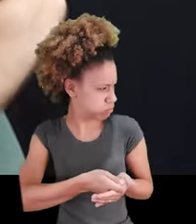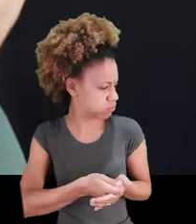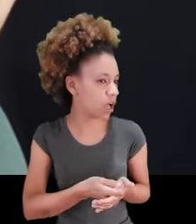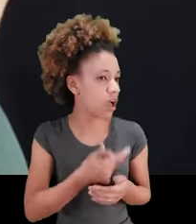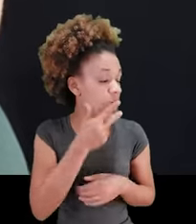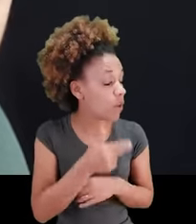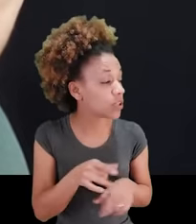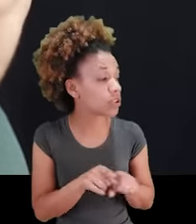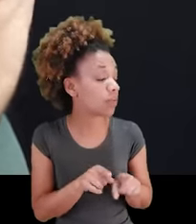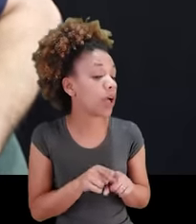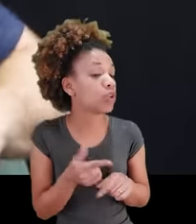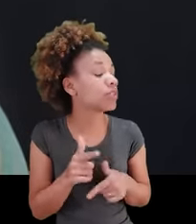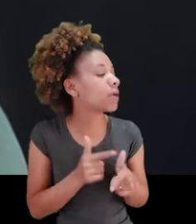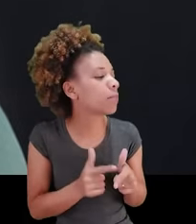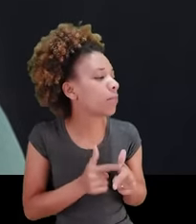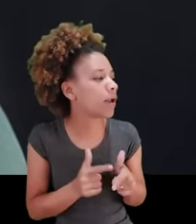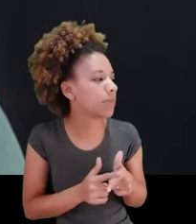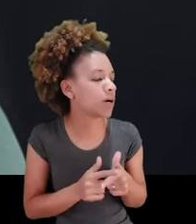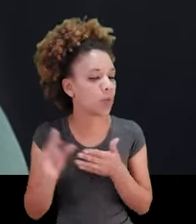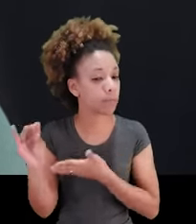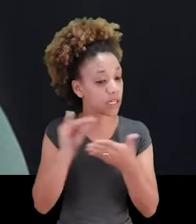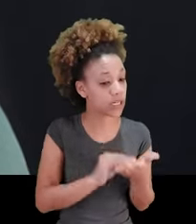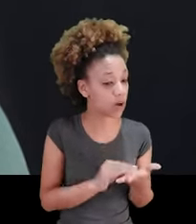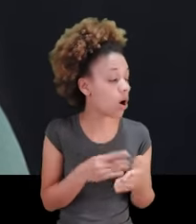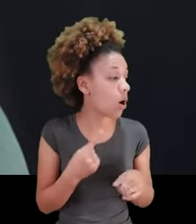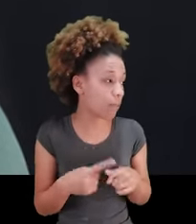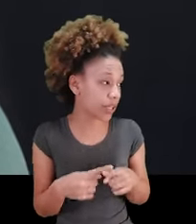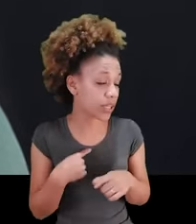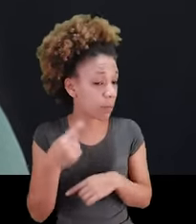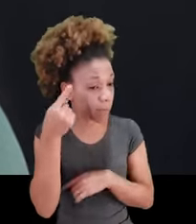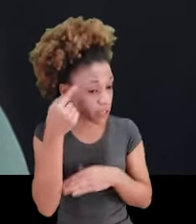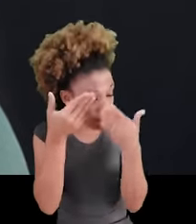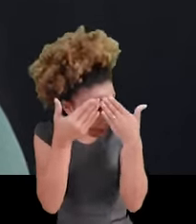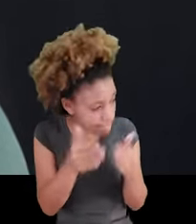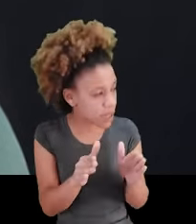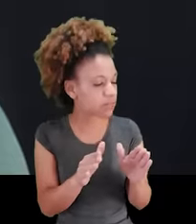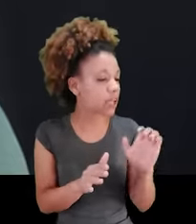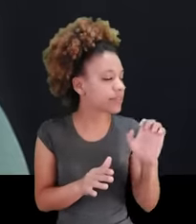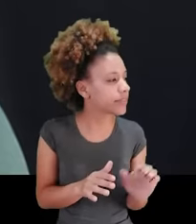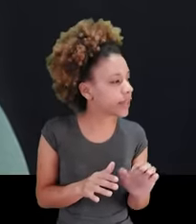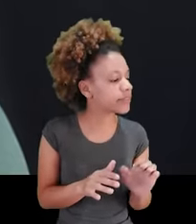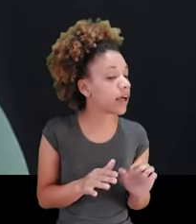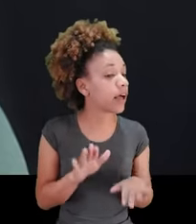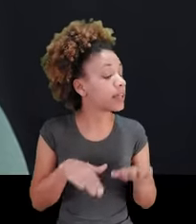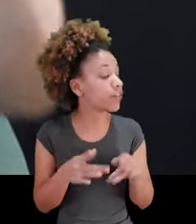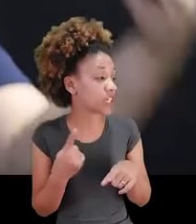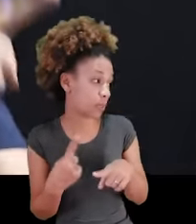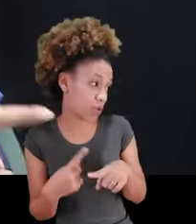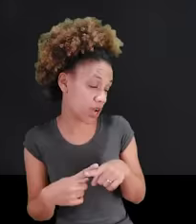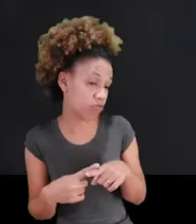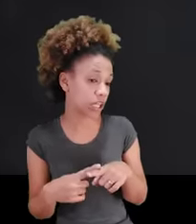acho que talvez vocês não tenham esse problema... com imigração, porque eu acho que tem um pensamento um pouco mais à esquerda, talvez por conta